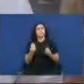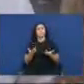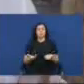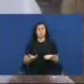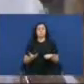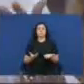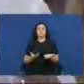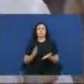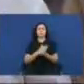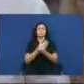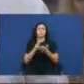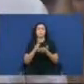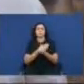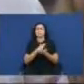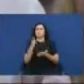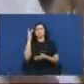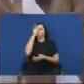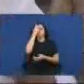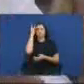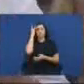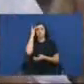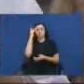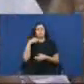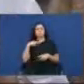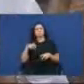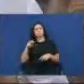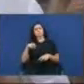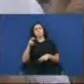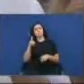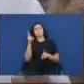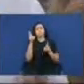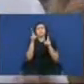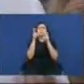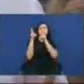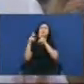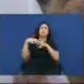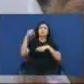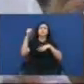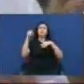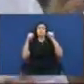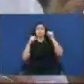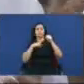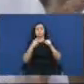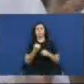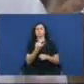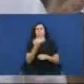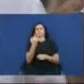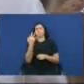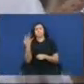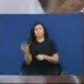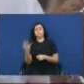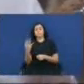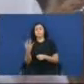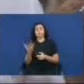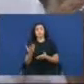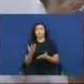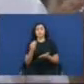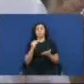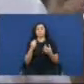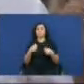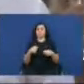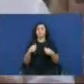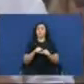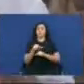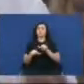qualquer cidadão, nós mesmos vereadores, no andar pelas ruas, a gente vê que existe uma quantidade muito grande de